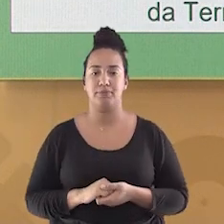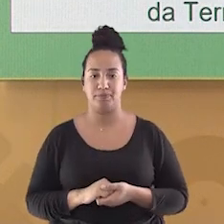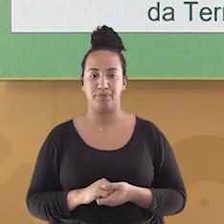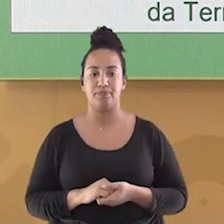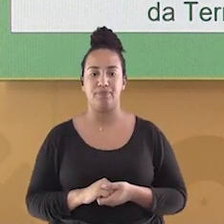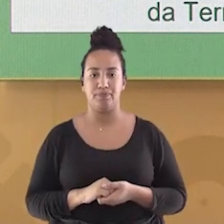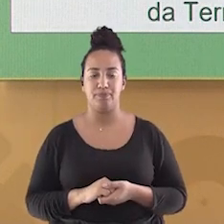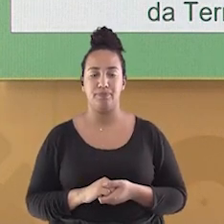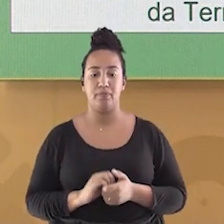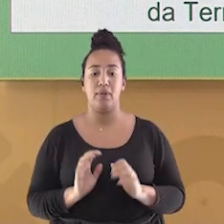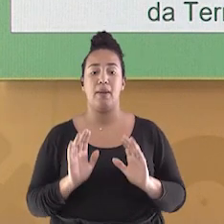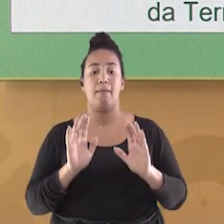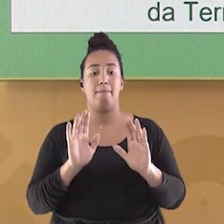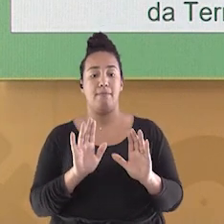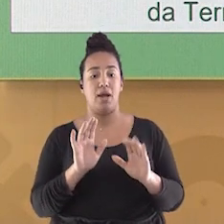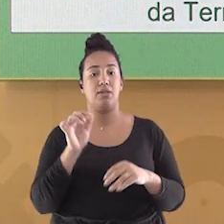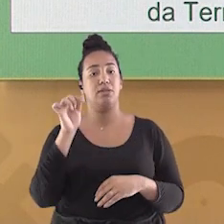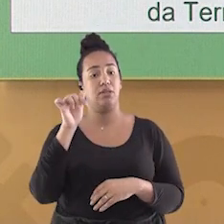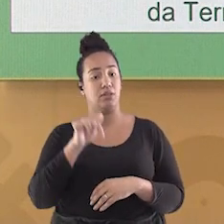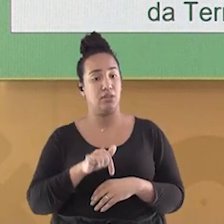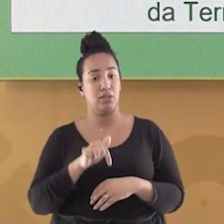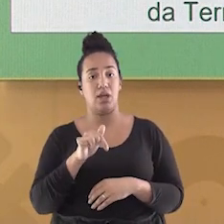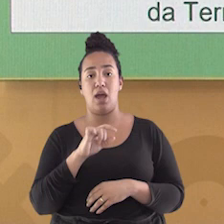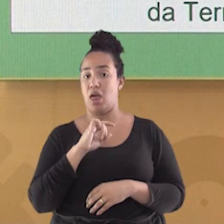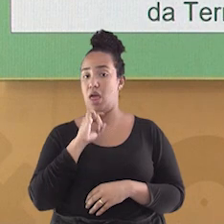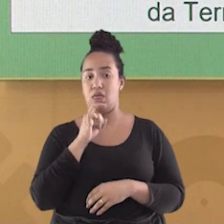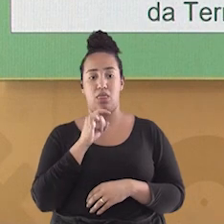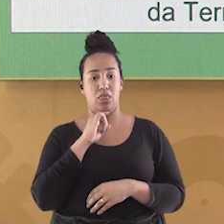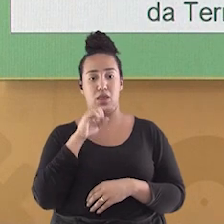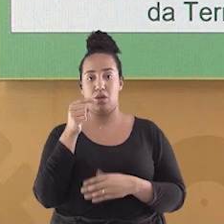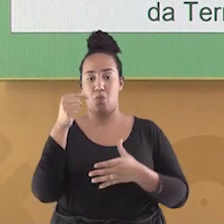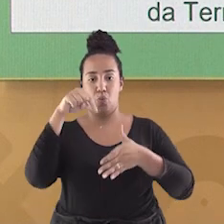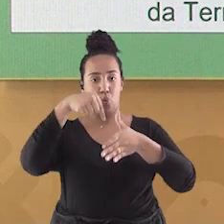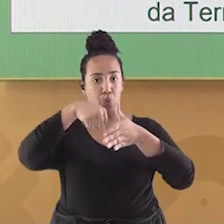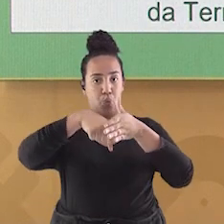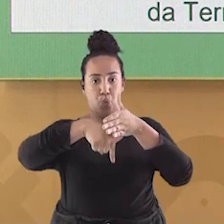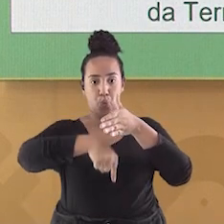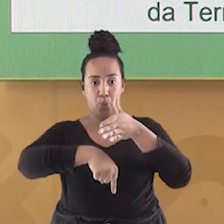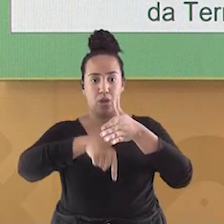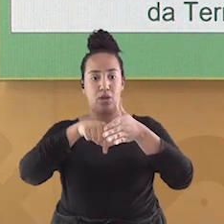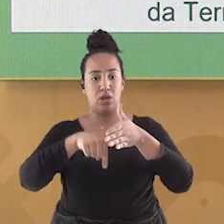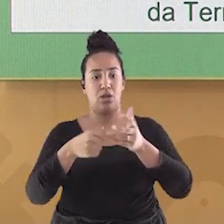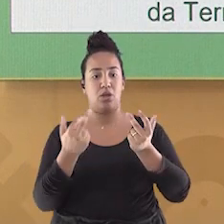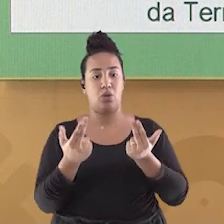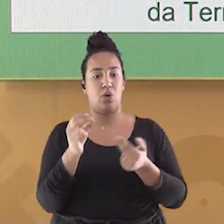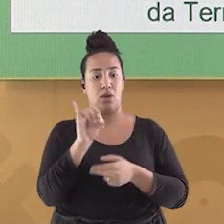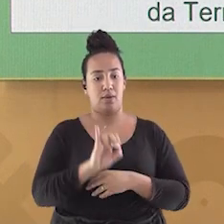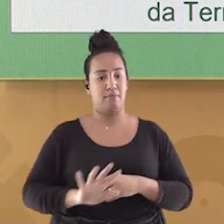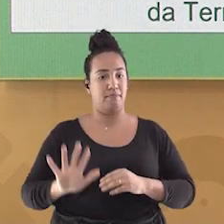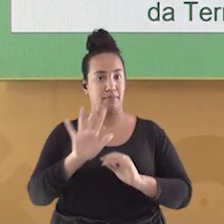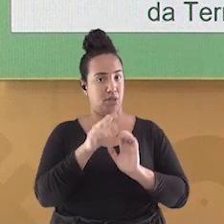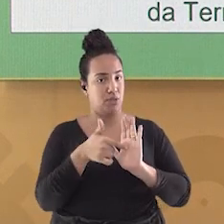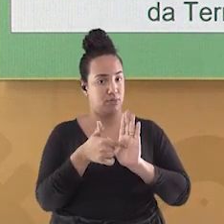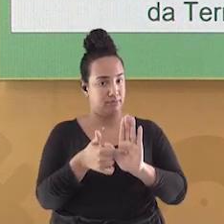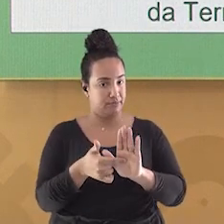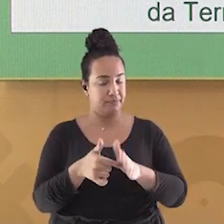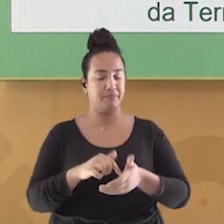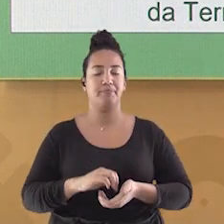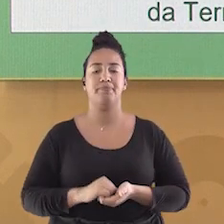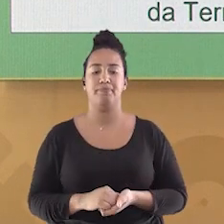desse processo erosivo, mas ainda ela não atingiu o lençol freático, como mostra a